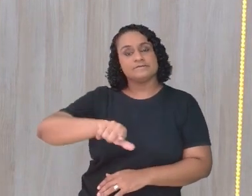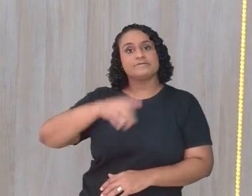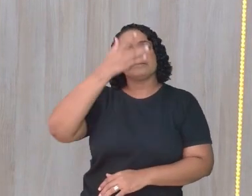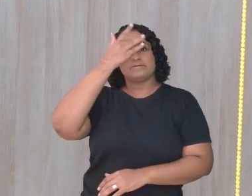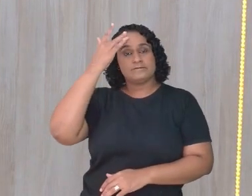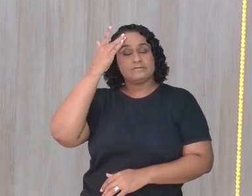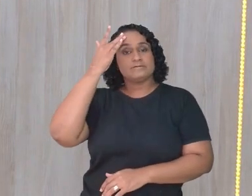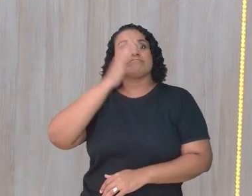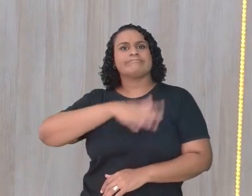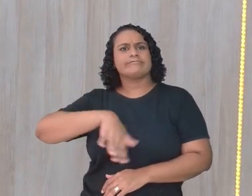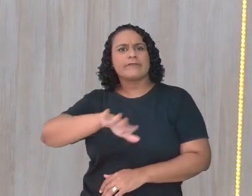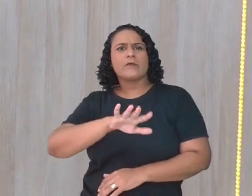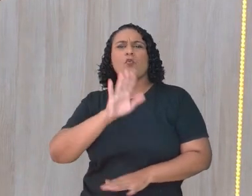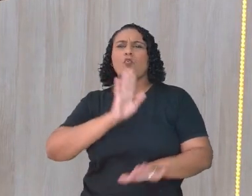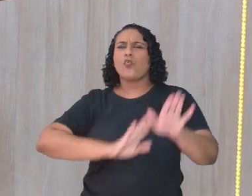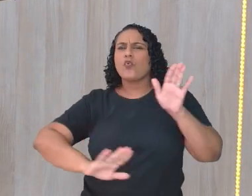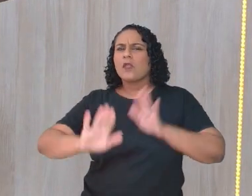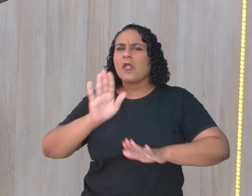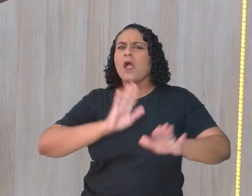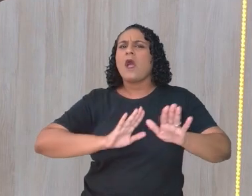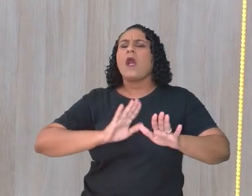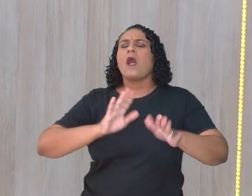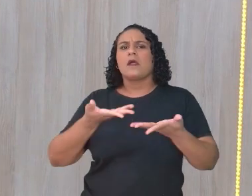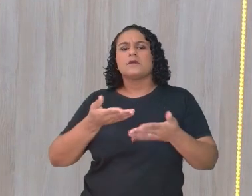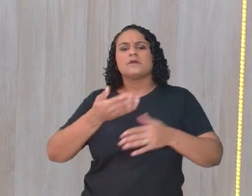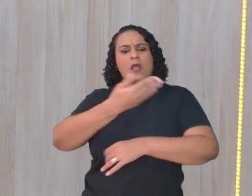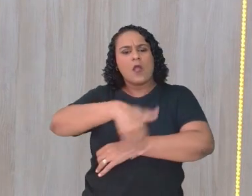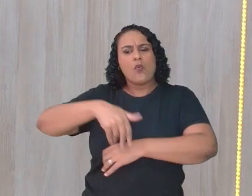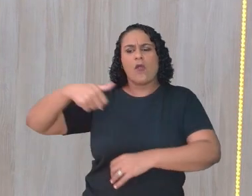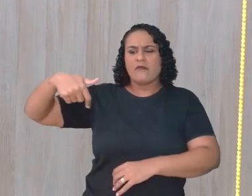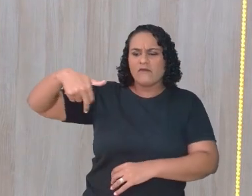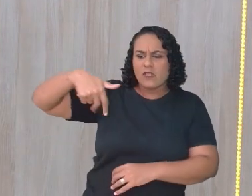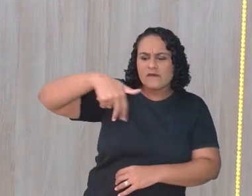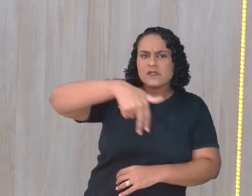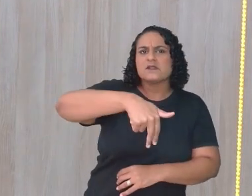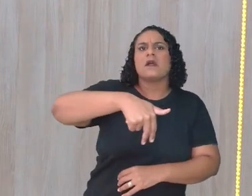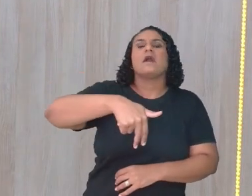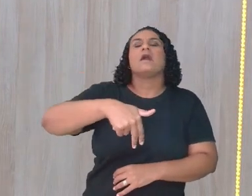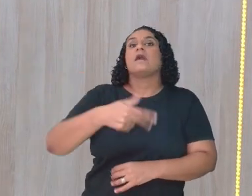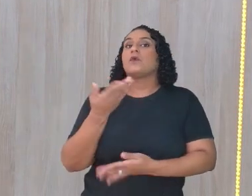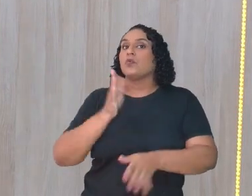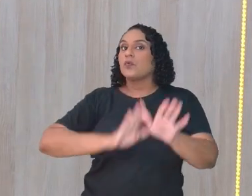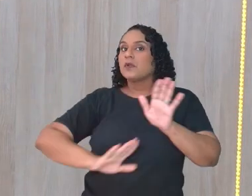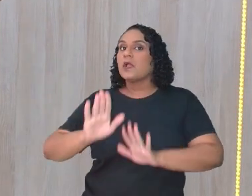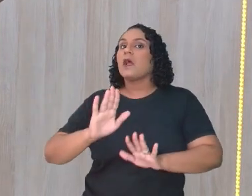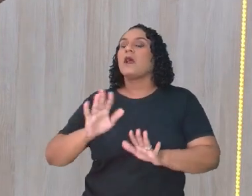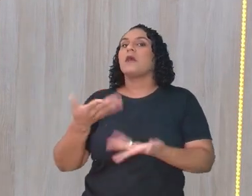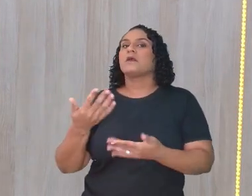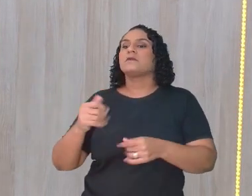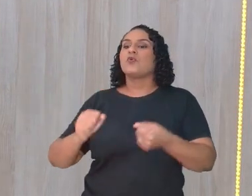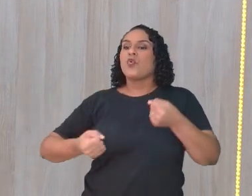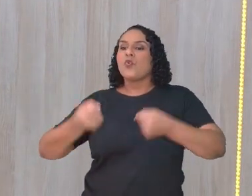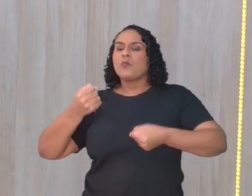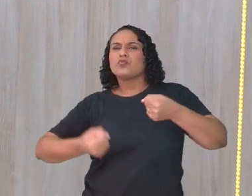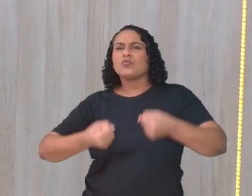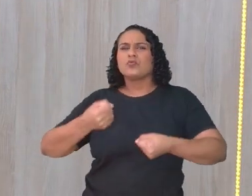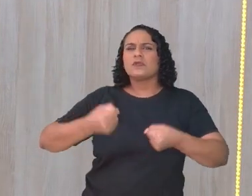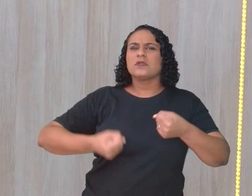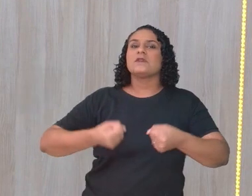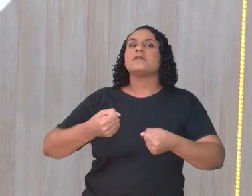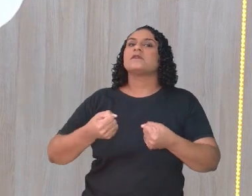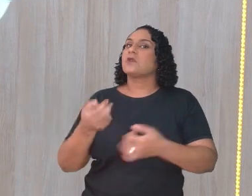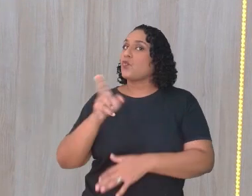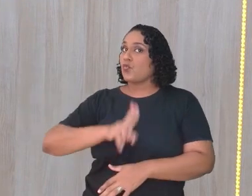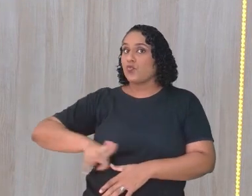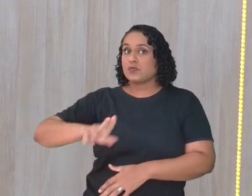aí, cuidado ao atravessar a rua, então é muito importante esse cuidado. Cuidado com os motoristas também devem ter cuidado, principalmente o uso de celular,